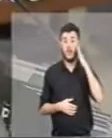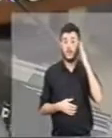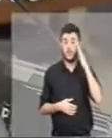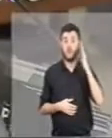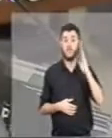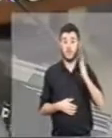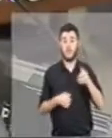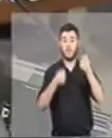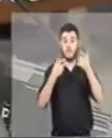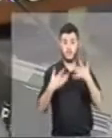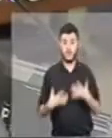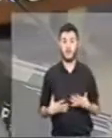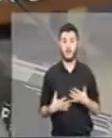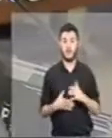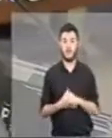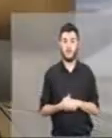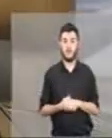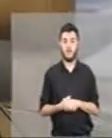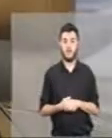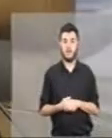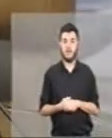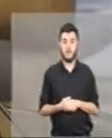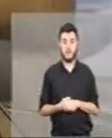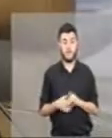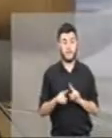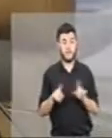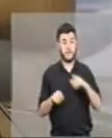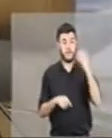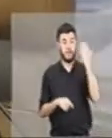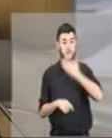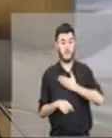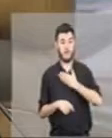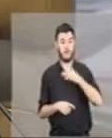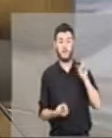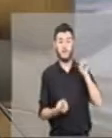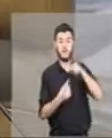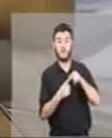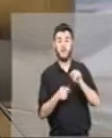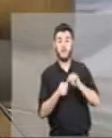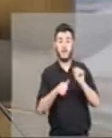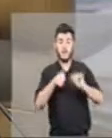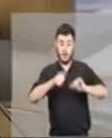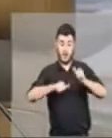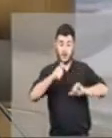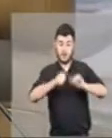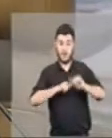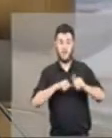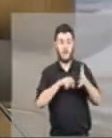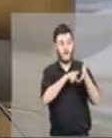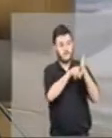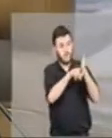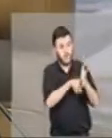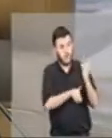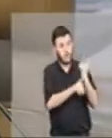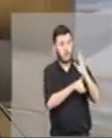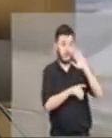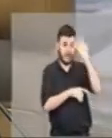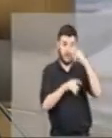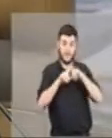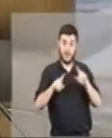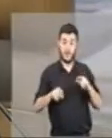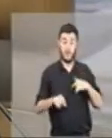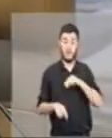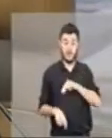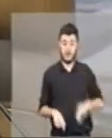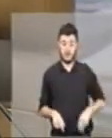rigor, estou, em resumo, preservando a prova para fazer a avaliação. Ministro Edson Fachin. Ministro Alexandre, pela ilicitude que ele declara,